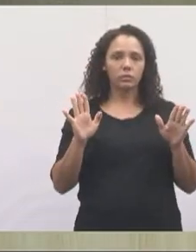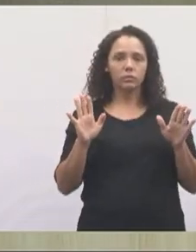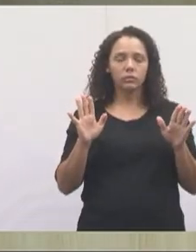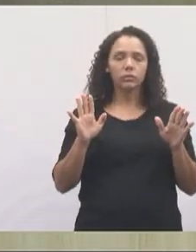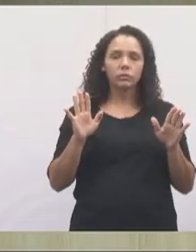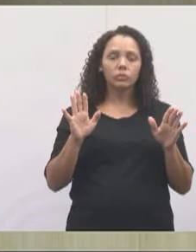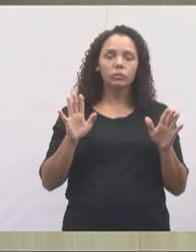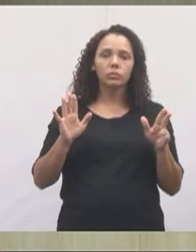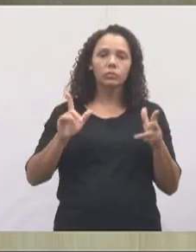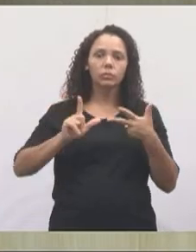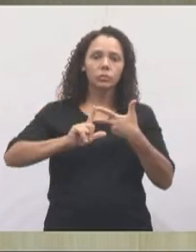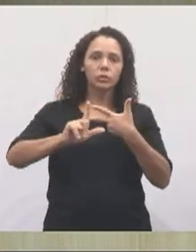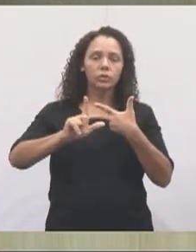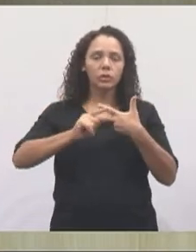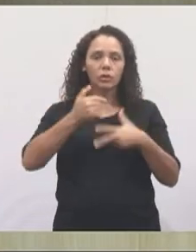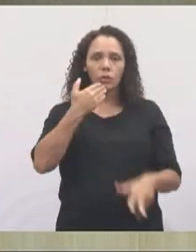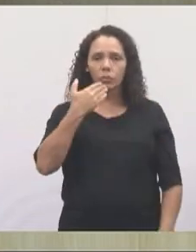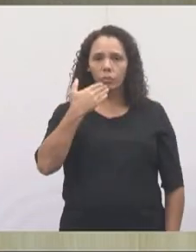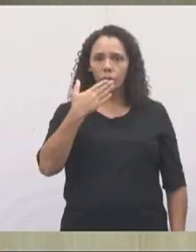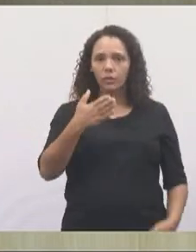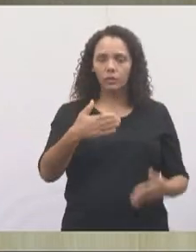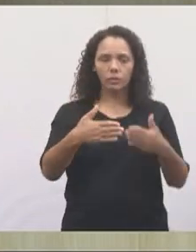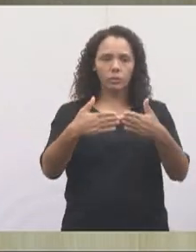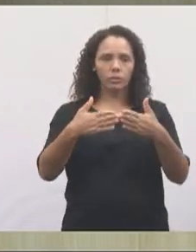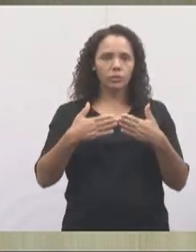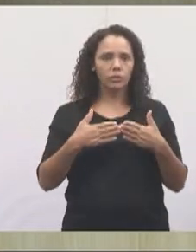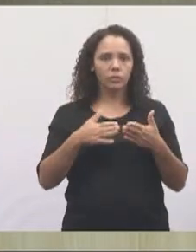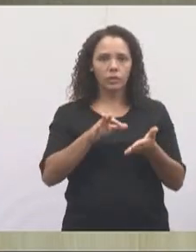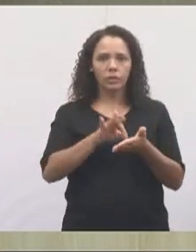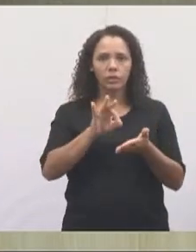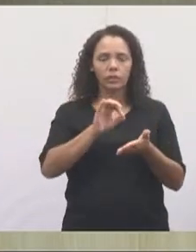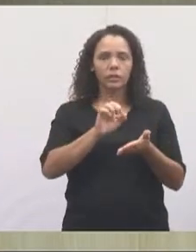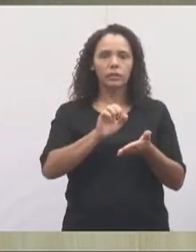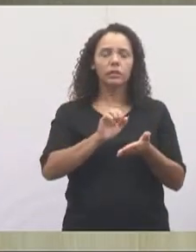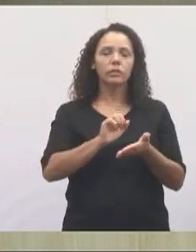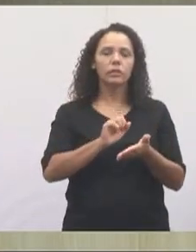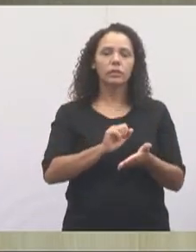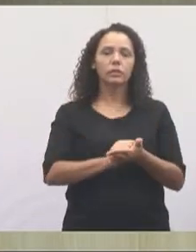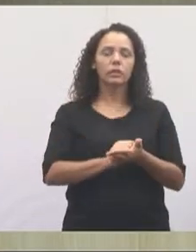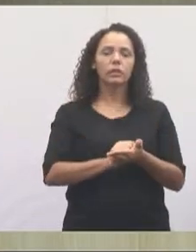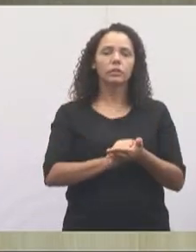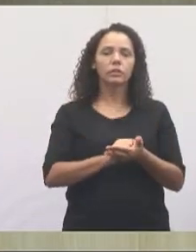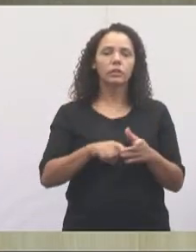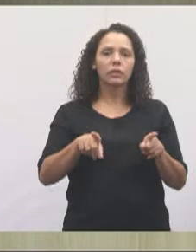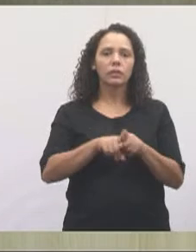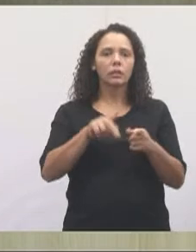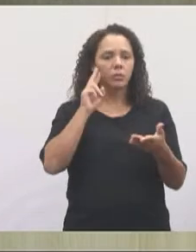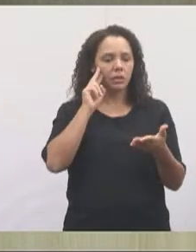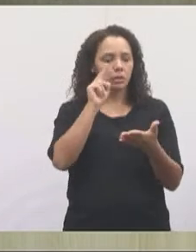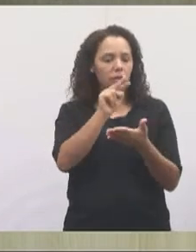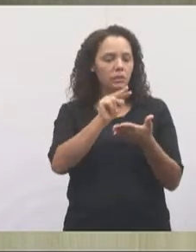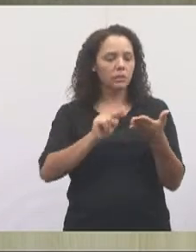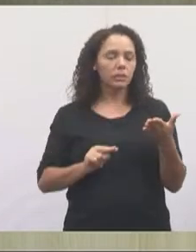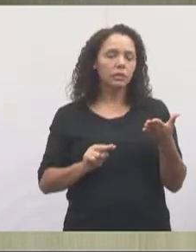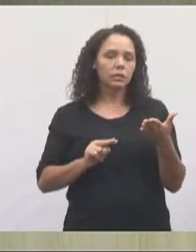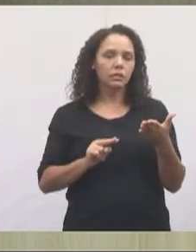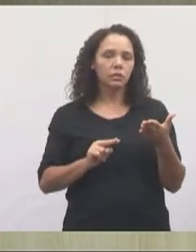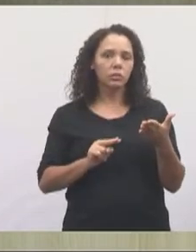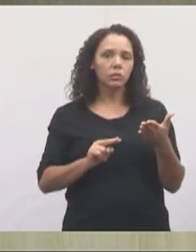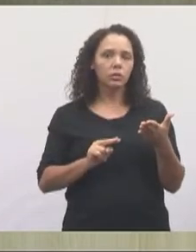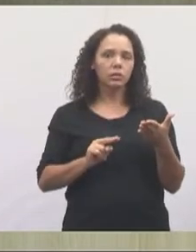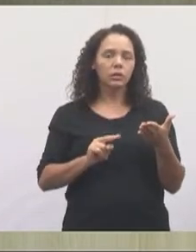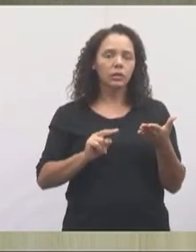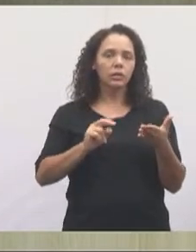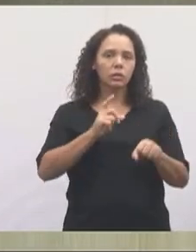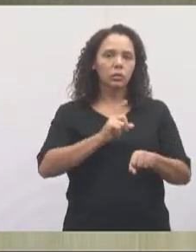Legislativo solicito por gentileza que seja dado ciência Por meios eletrônicos bem como leitura na íntegra deste ofício na